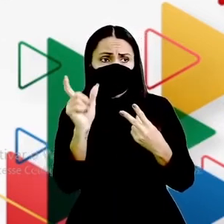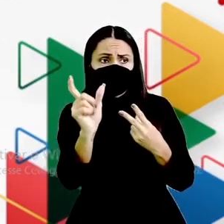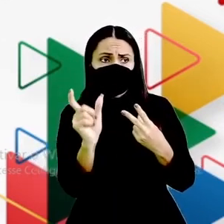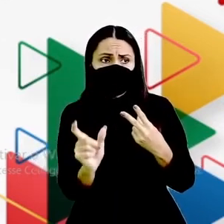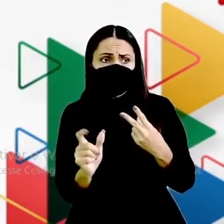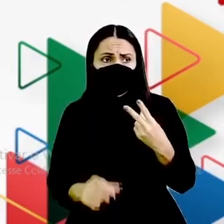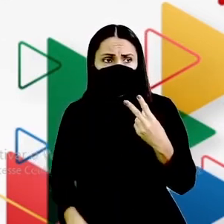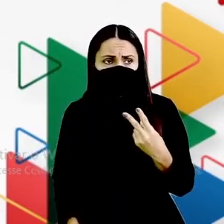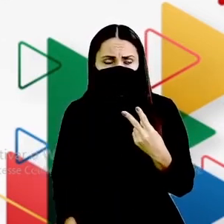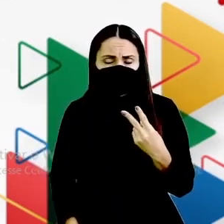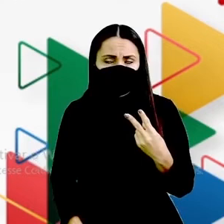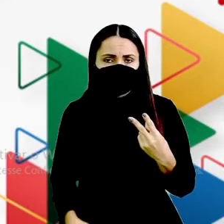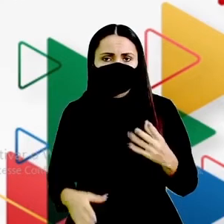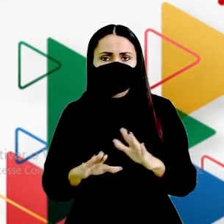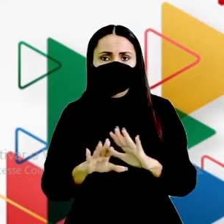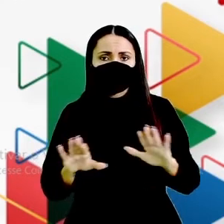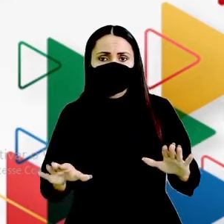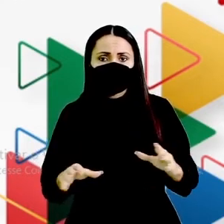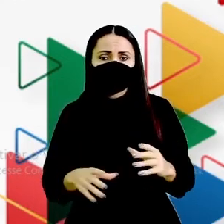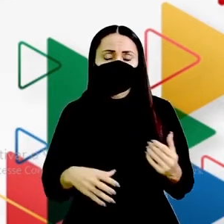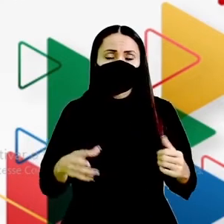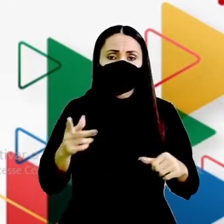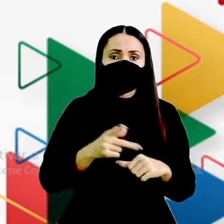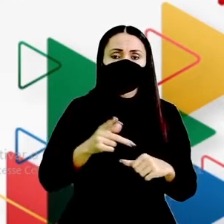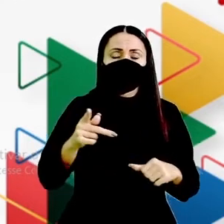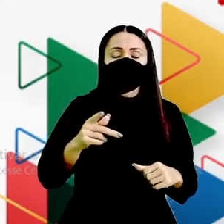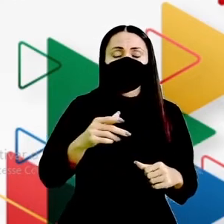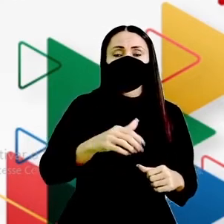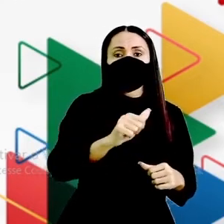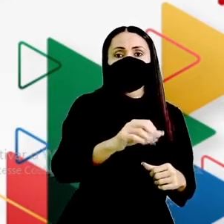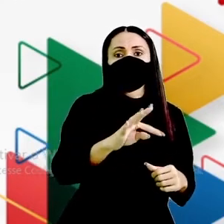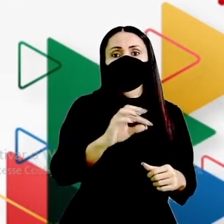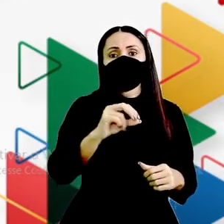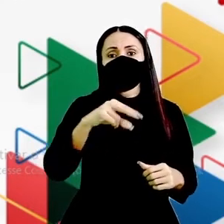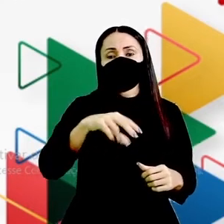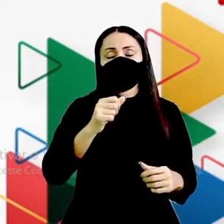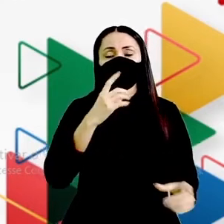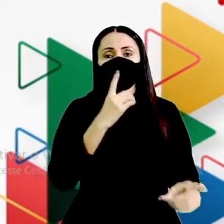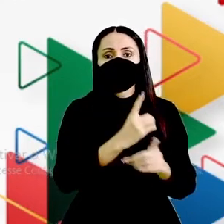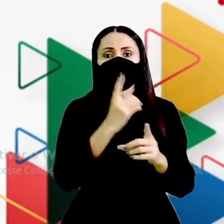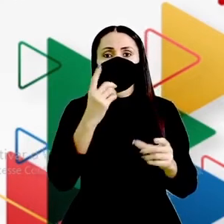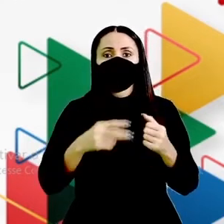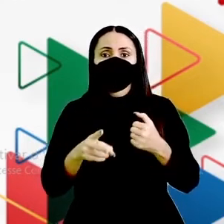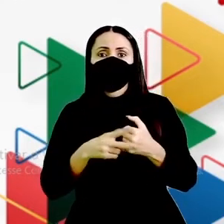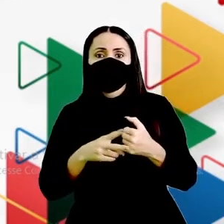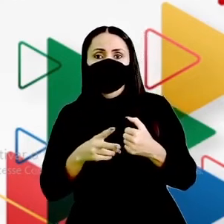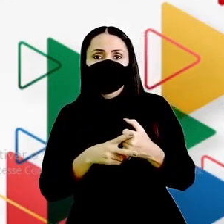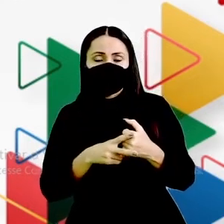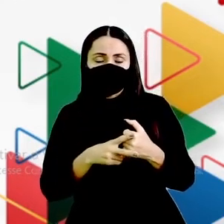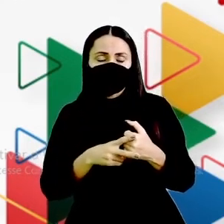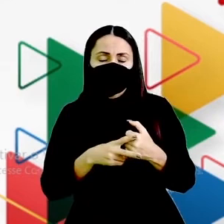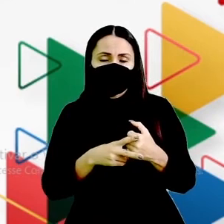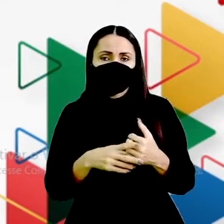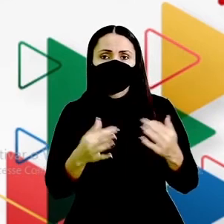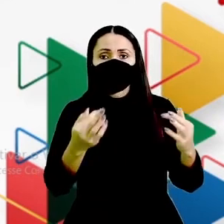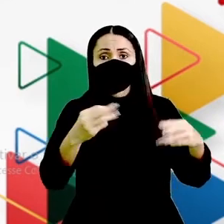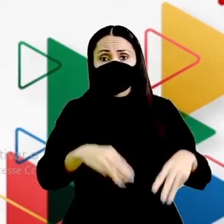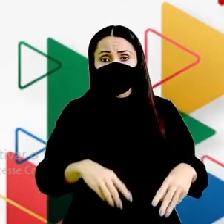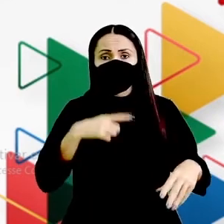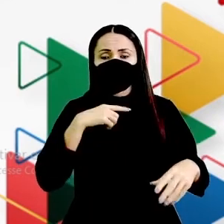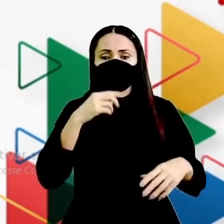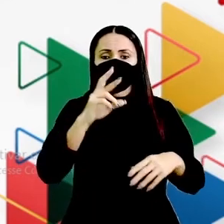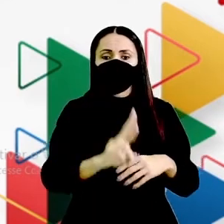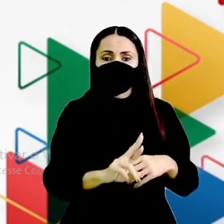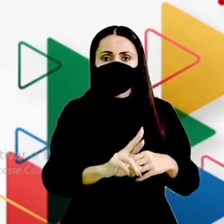é um pronome átono e encontrar é um verbo que terminaria por R. Isso. Mas quando eu faço a ênclise, eu